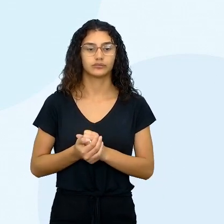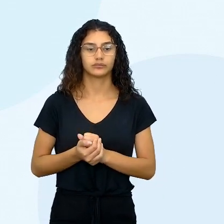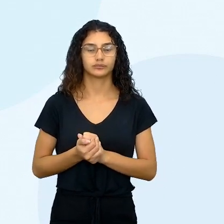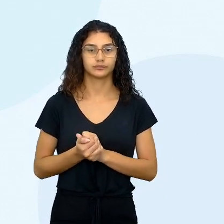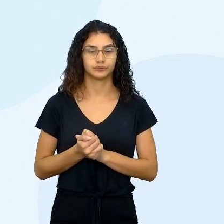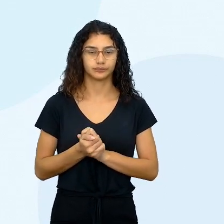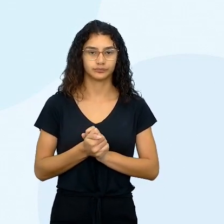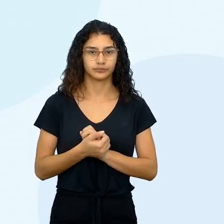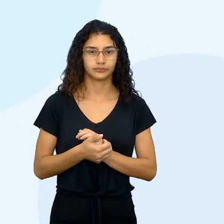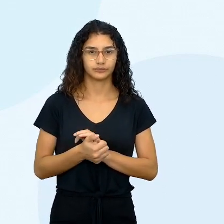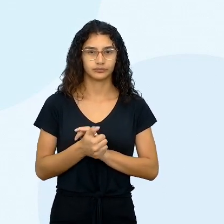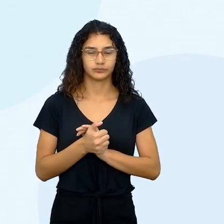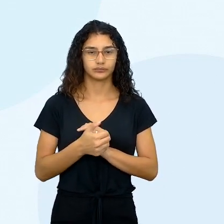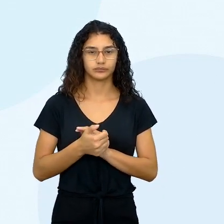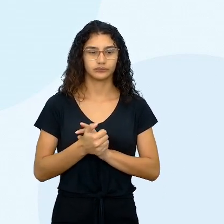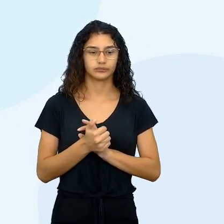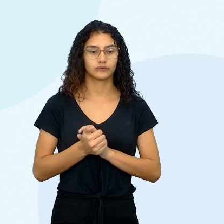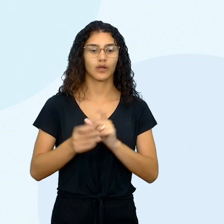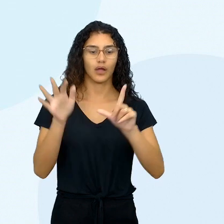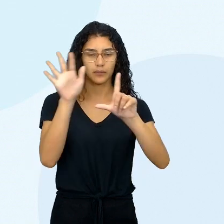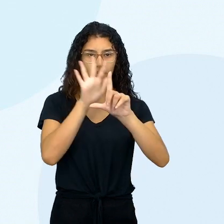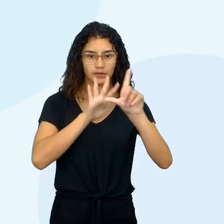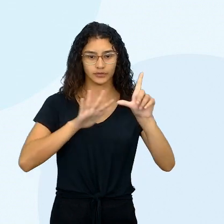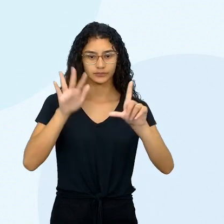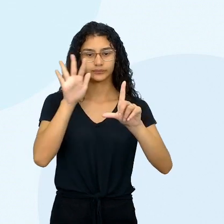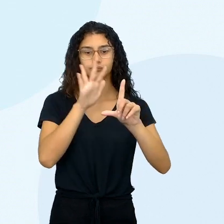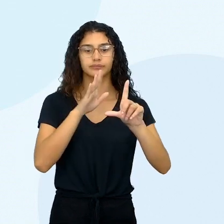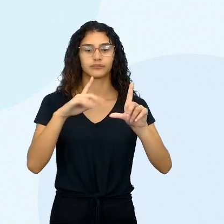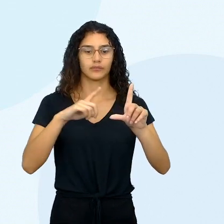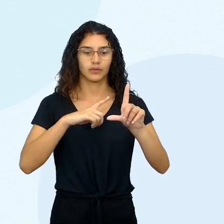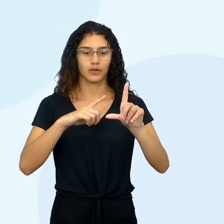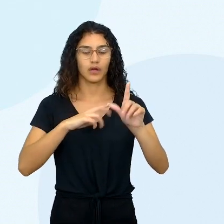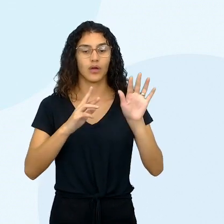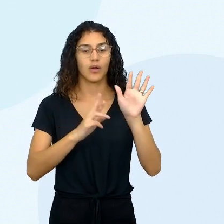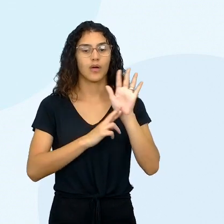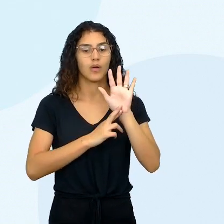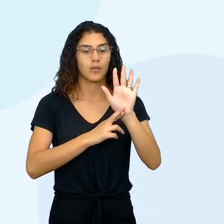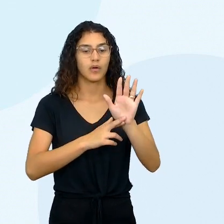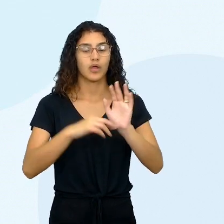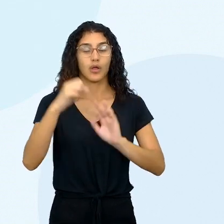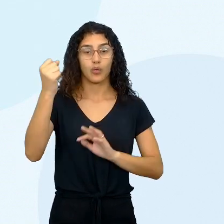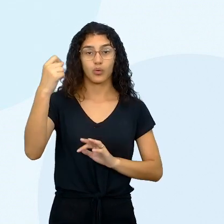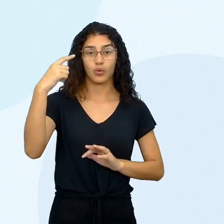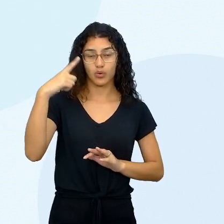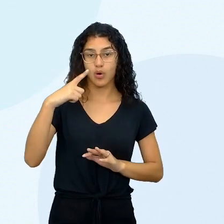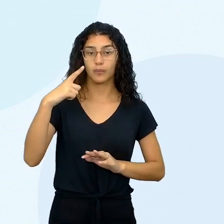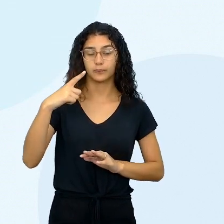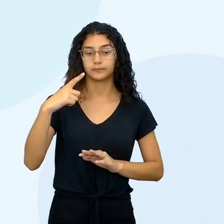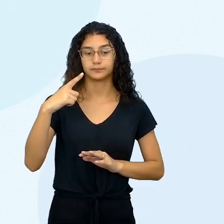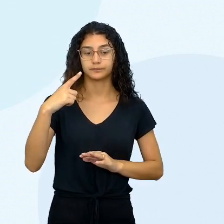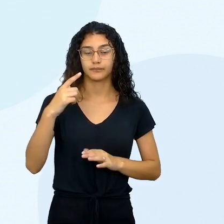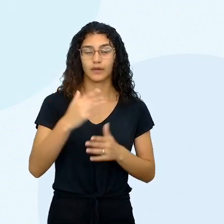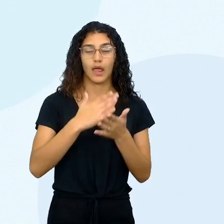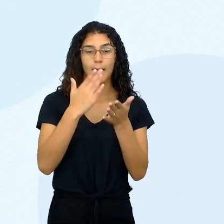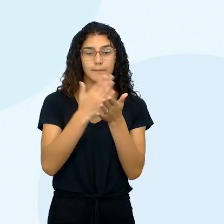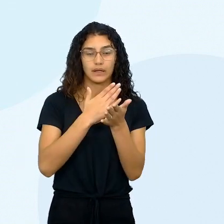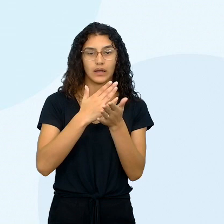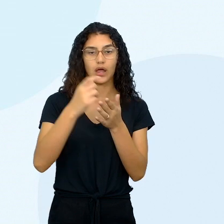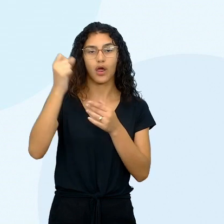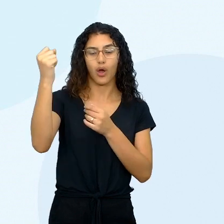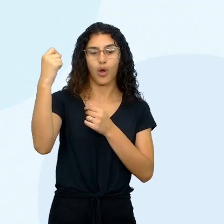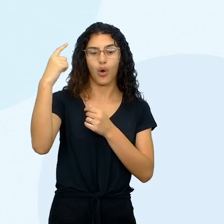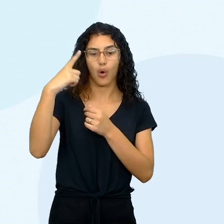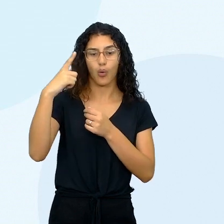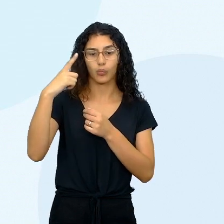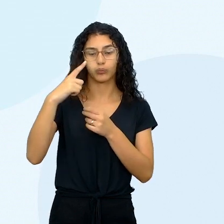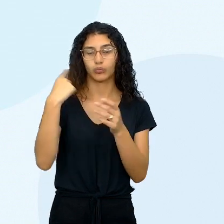Essa imagem, obviamente, totalmente fora de escala, né? Mostra aí o Sol, né, parte do nosso sistema solar, o Sol e